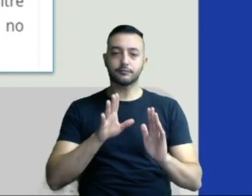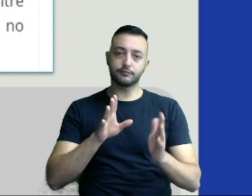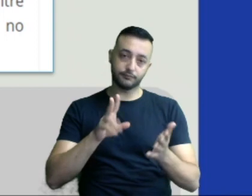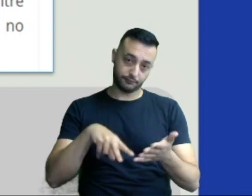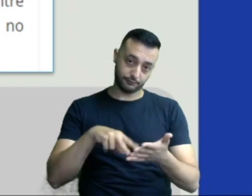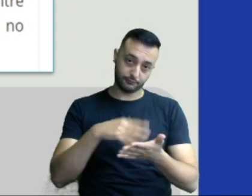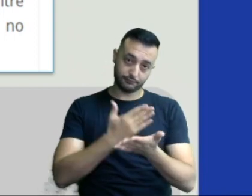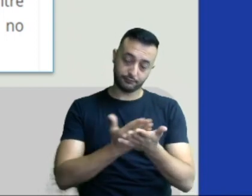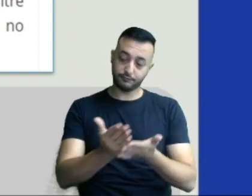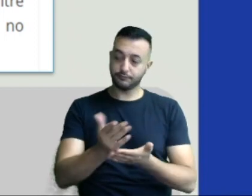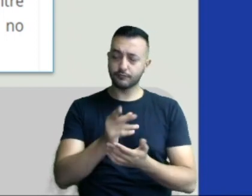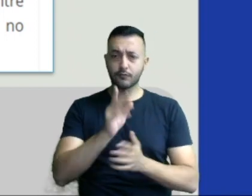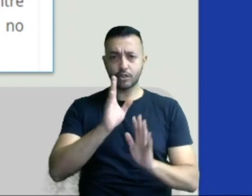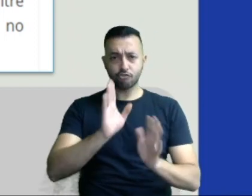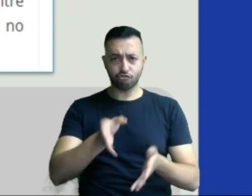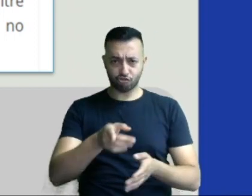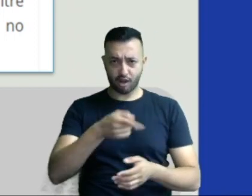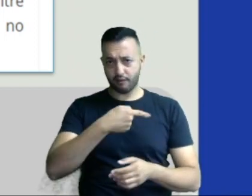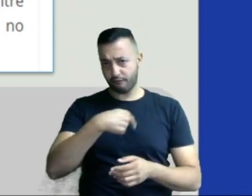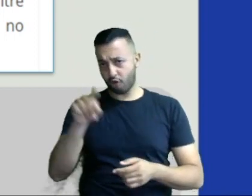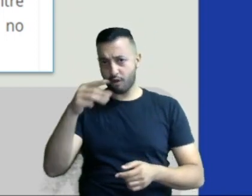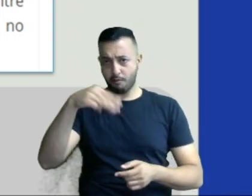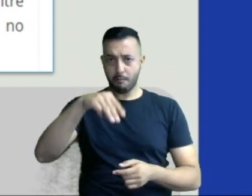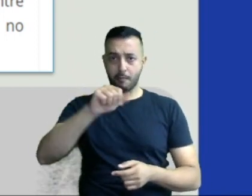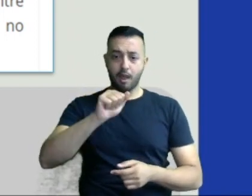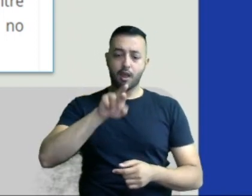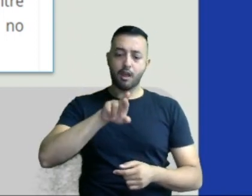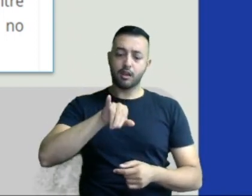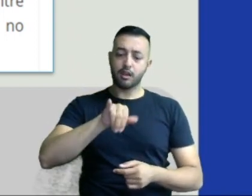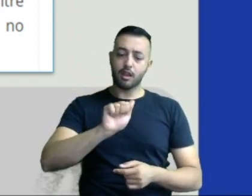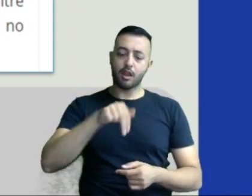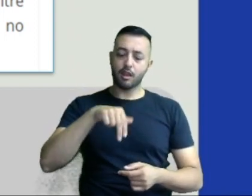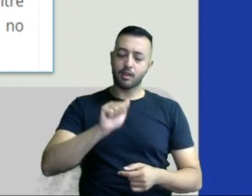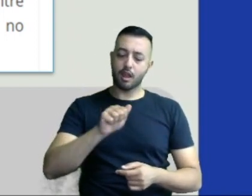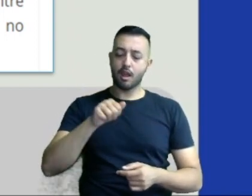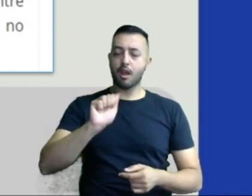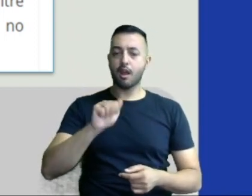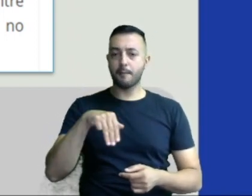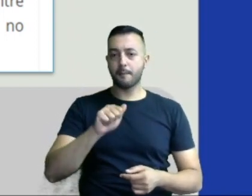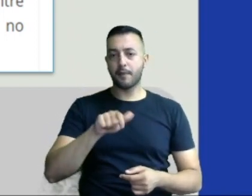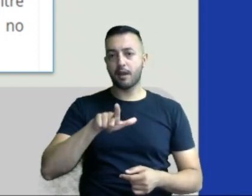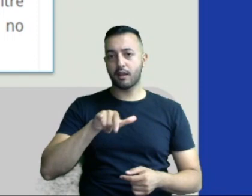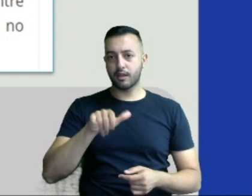dessa reportagem. Você já foi na Mariana Malha? Já cortou a